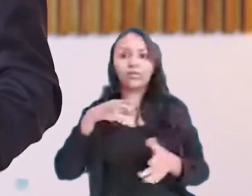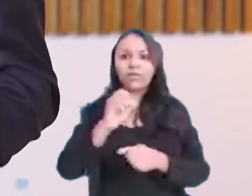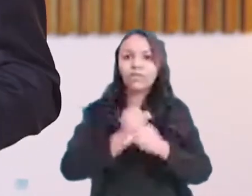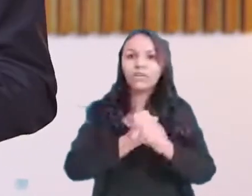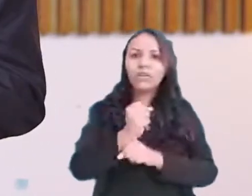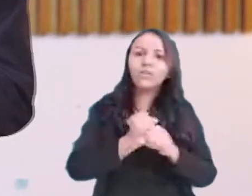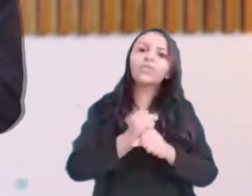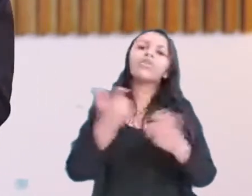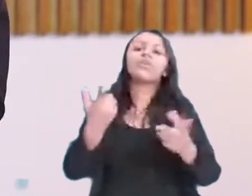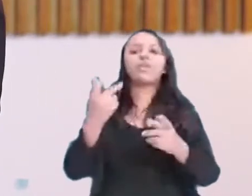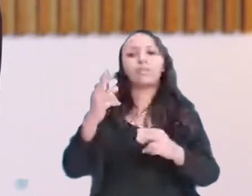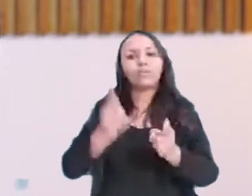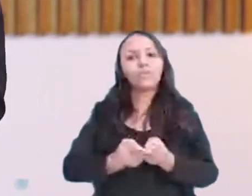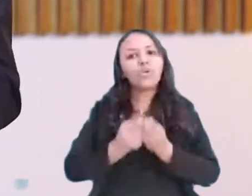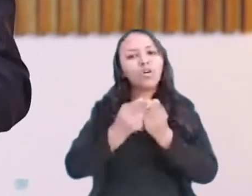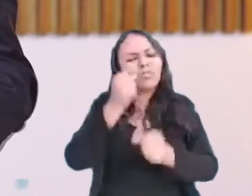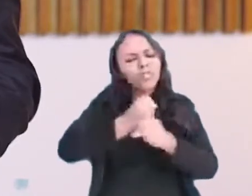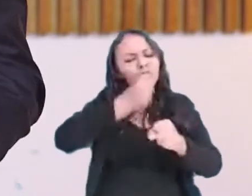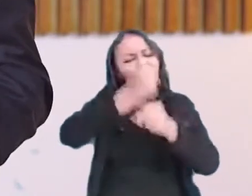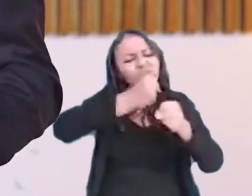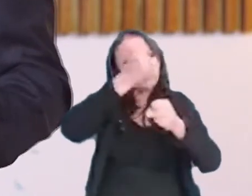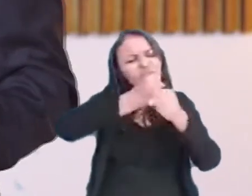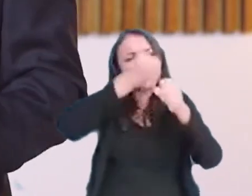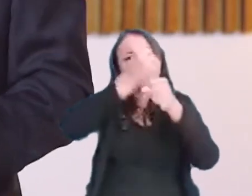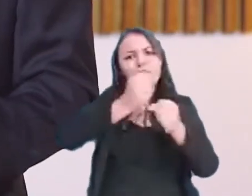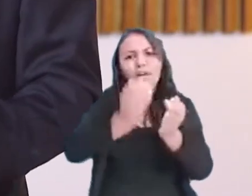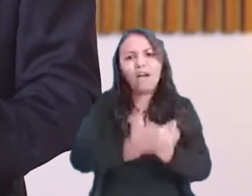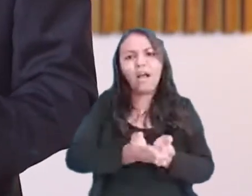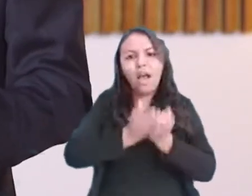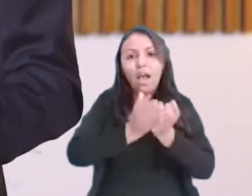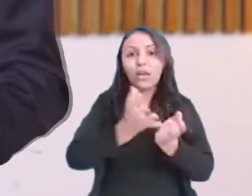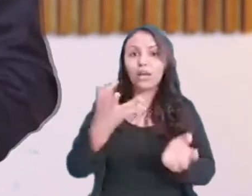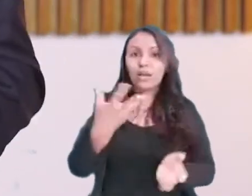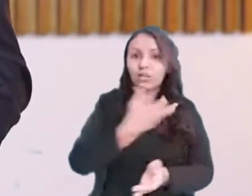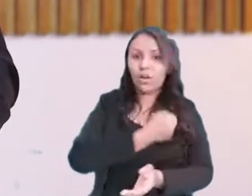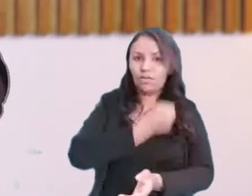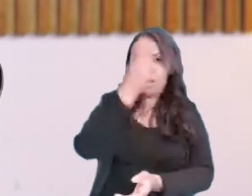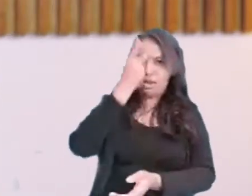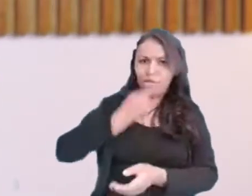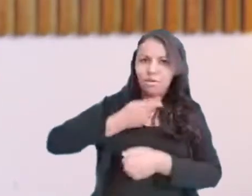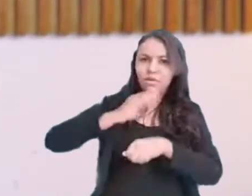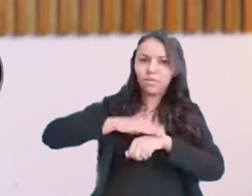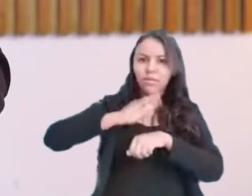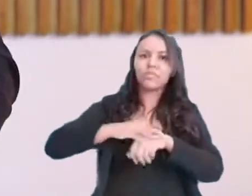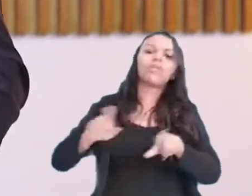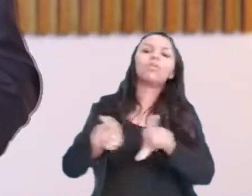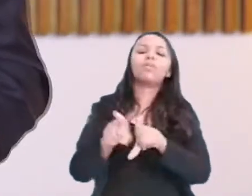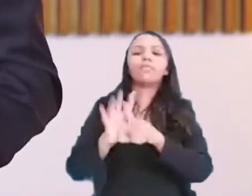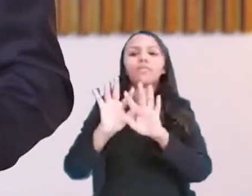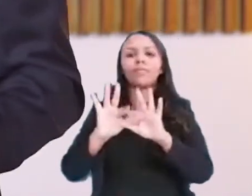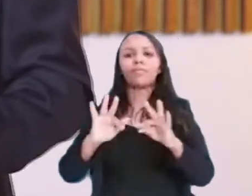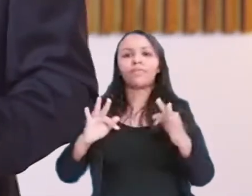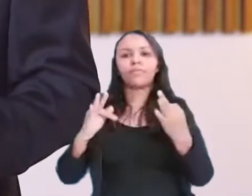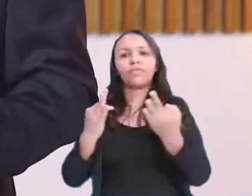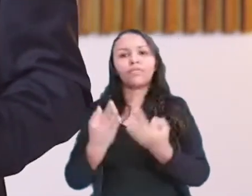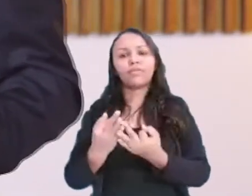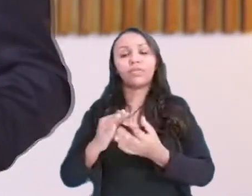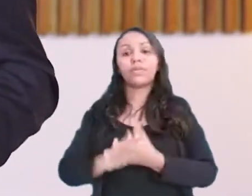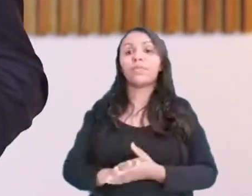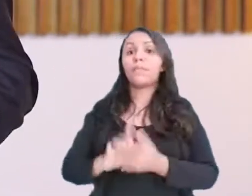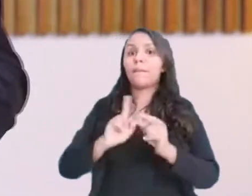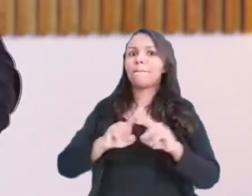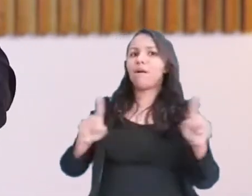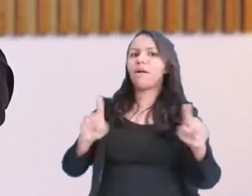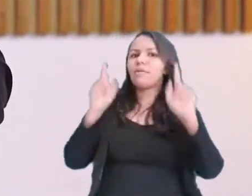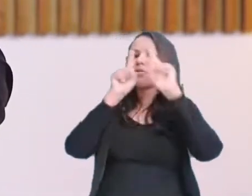fez aquela embarcação para salvar a si e a sua família. Bom, mas o projeto de Deus, como eu já disse, não